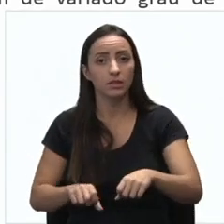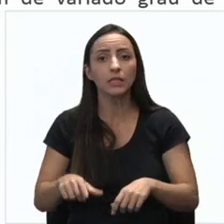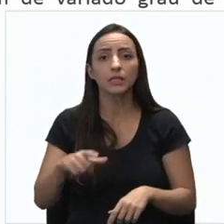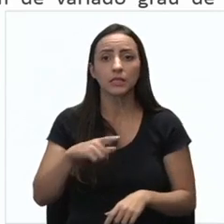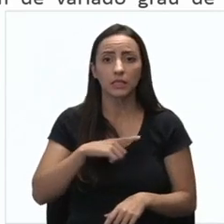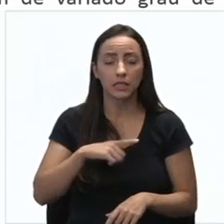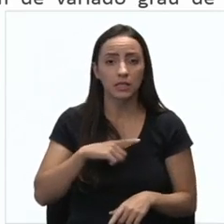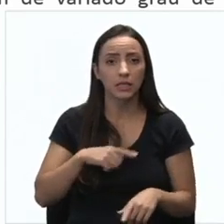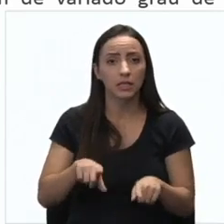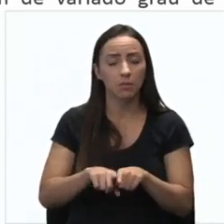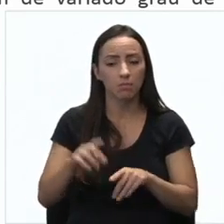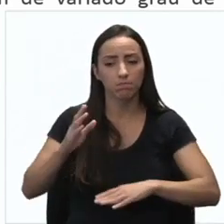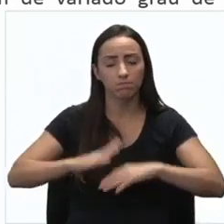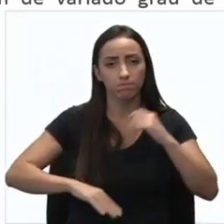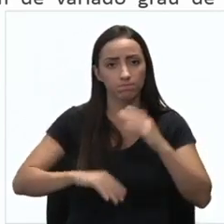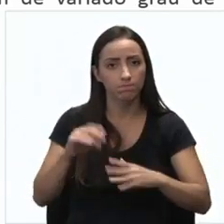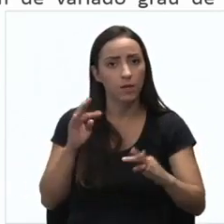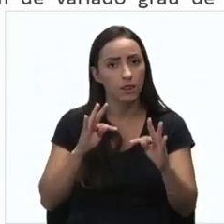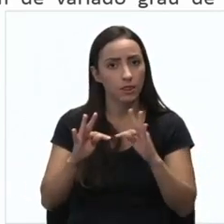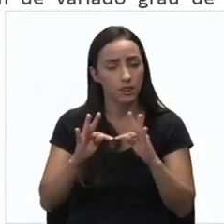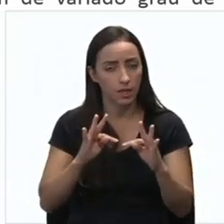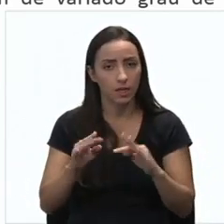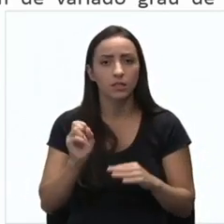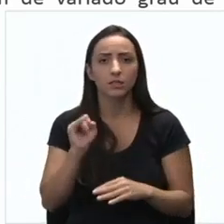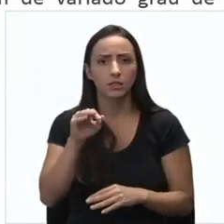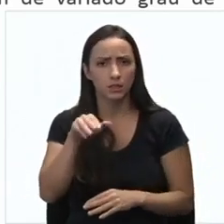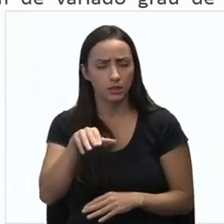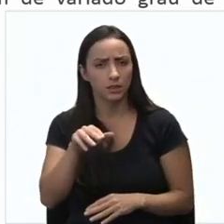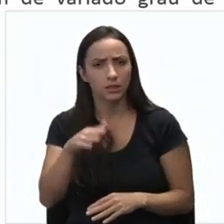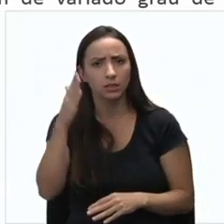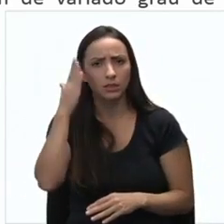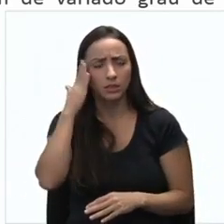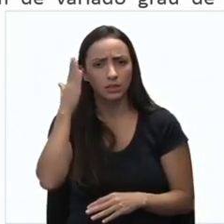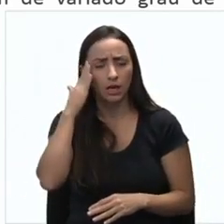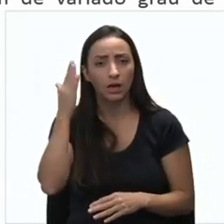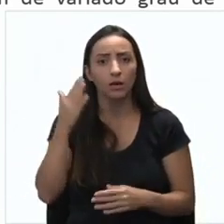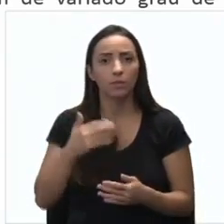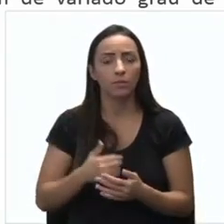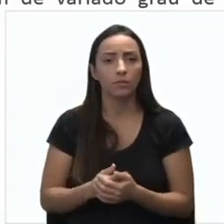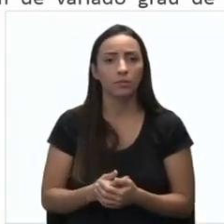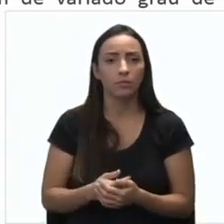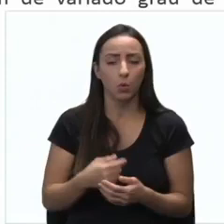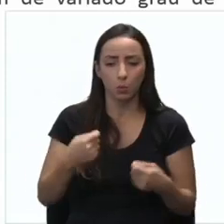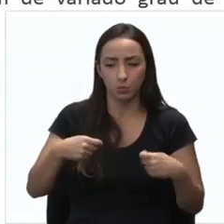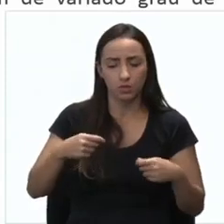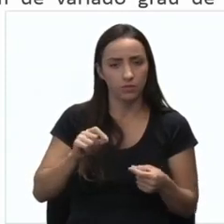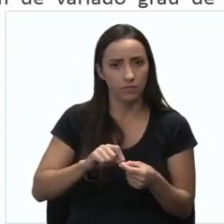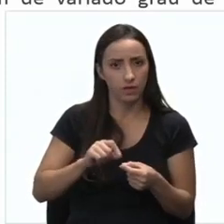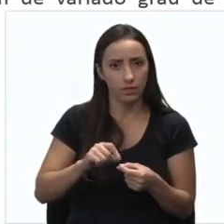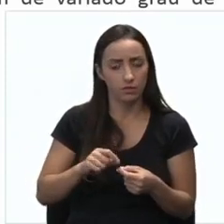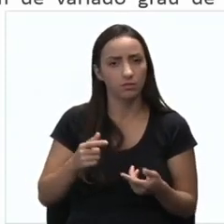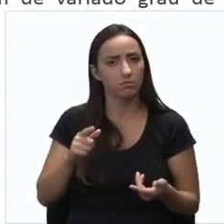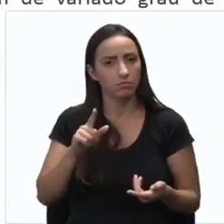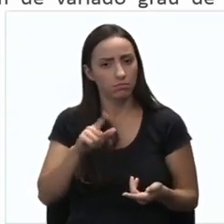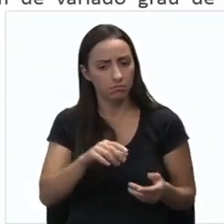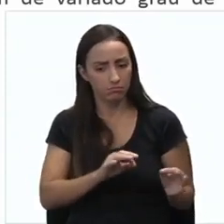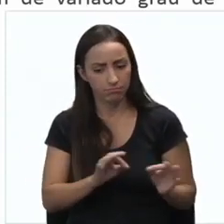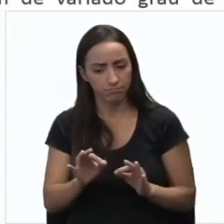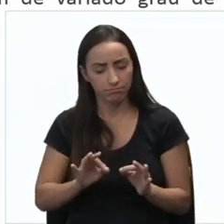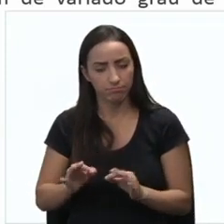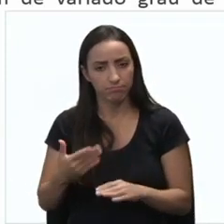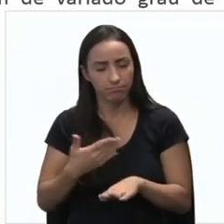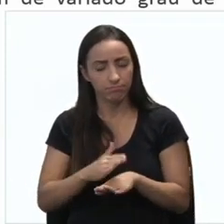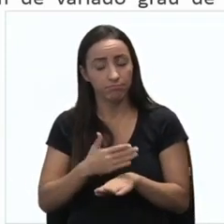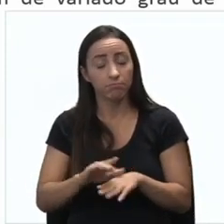tenha competências técnicas, sim, que ele saiba, de fato, o que ele tem para fazer, esteja preparado,